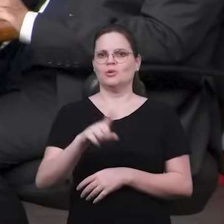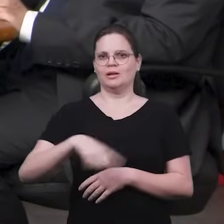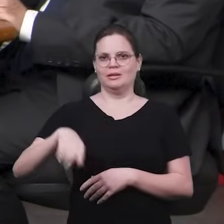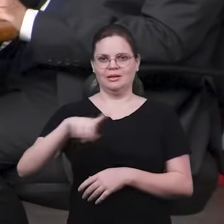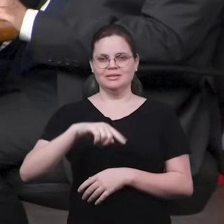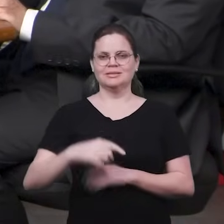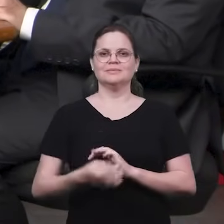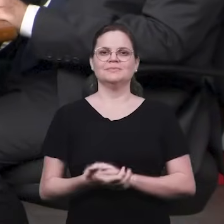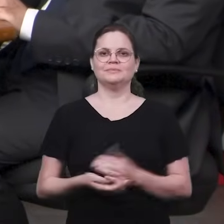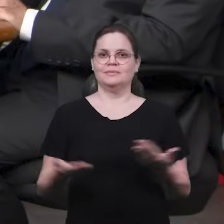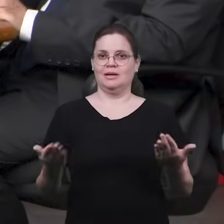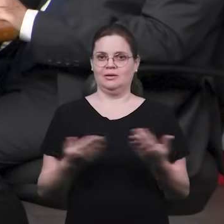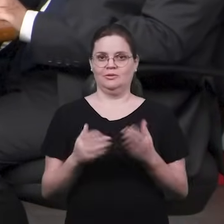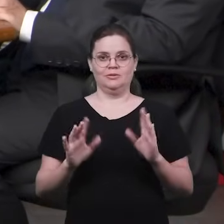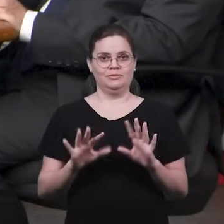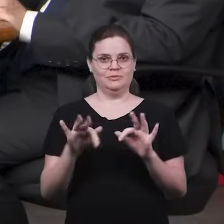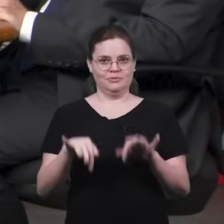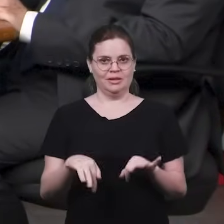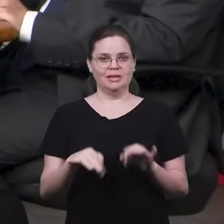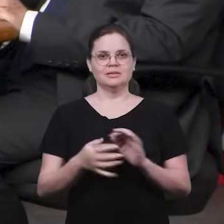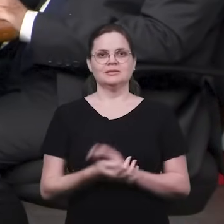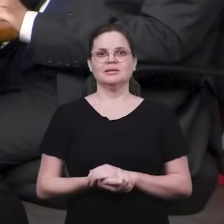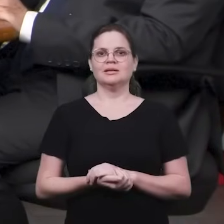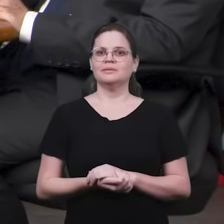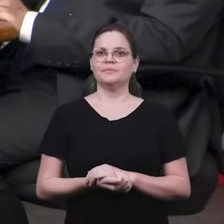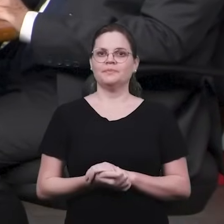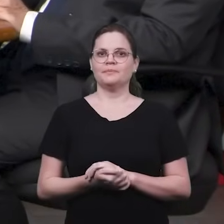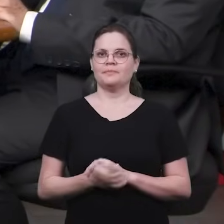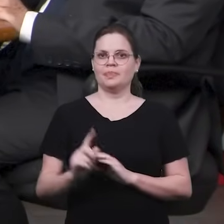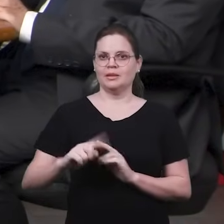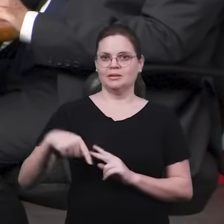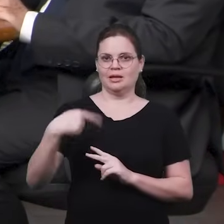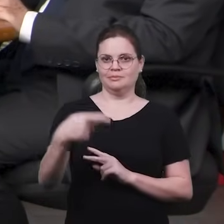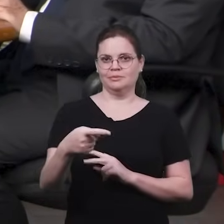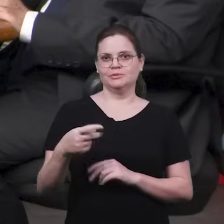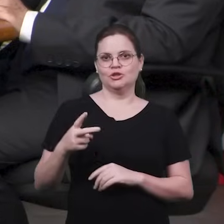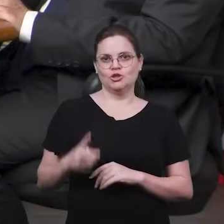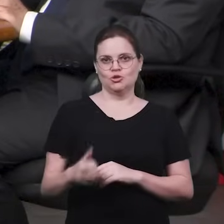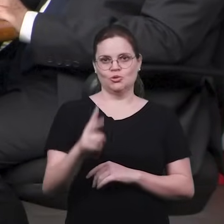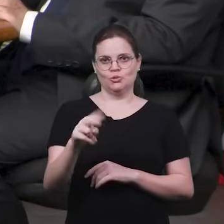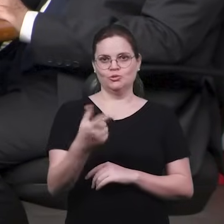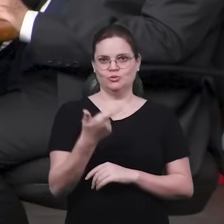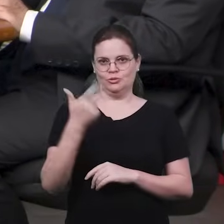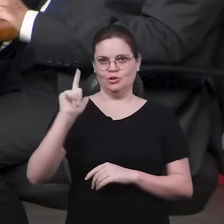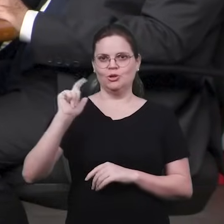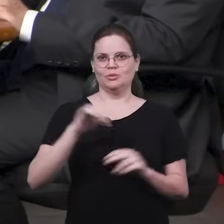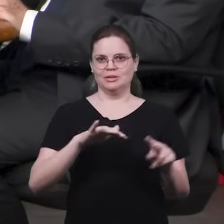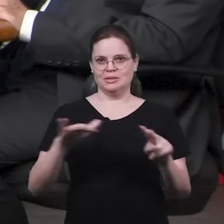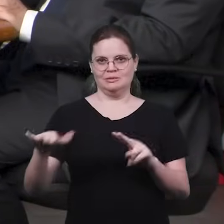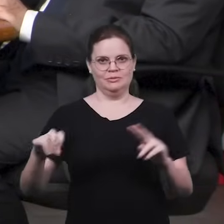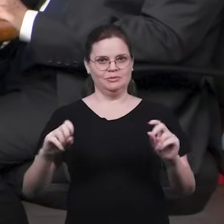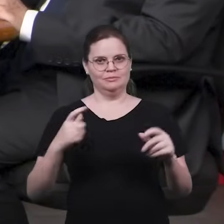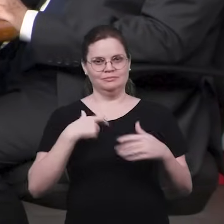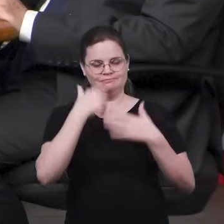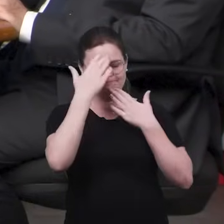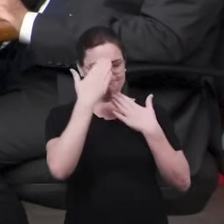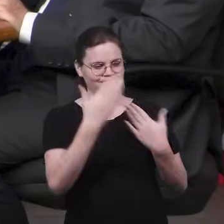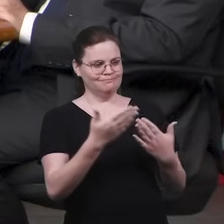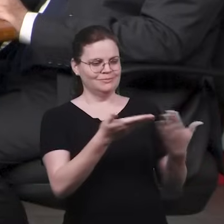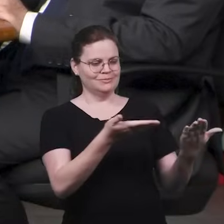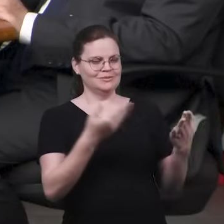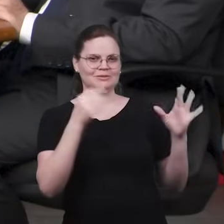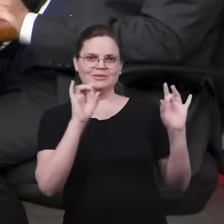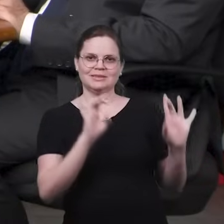escola dominical. Então nós vamos encerrar essa parte aqui por causa do nosso tempo e vamos dar continuidade numa outra oportunidade. Eu quero agradecer a presença aqui da nossa